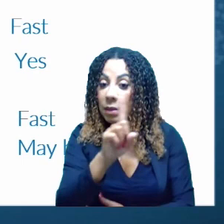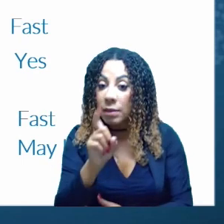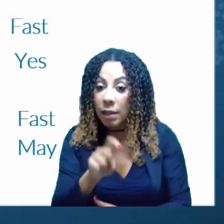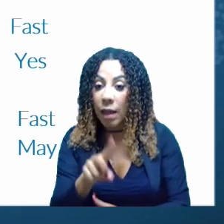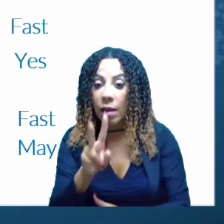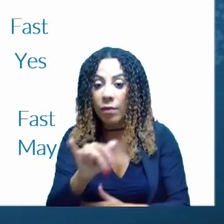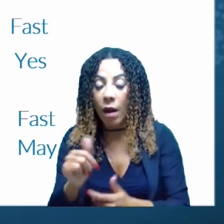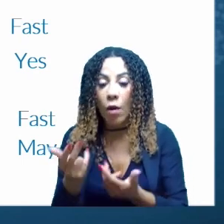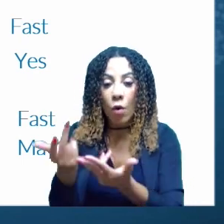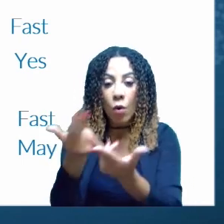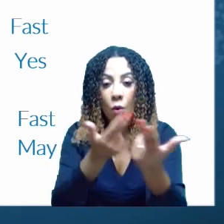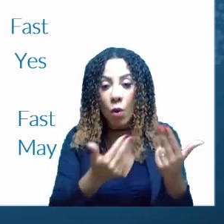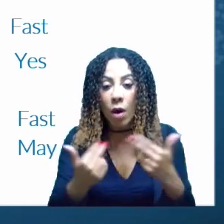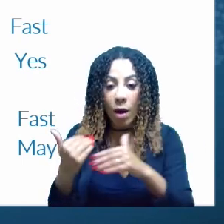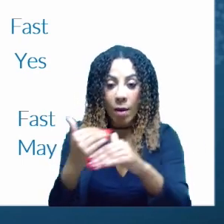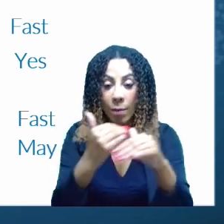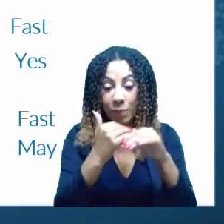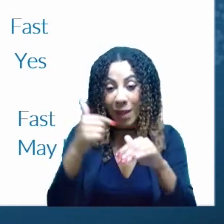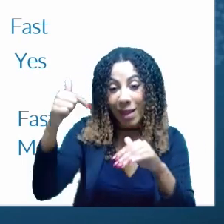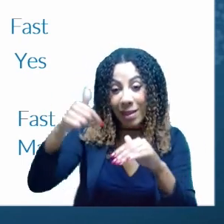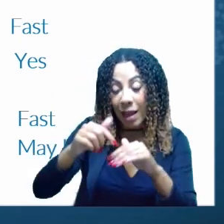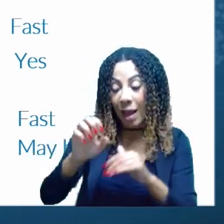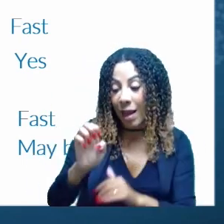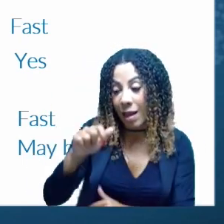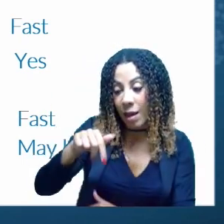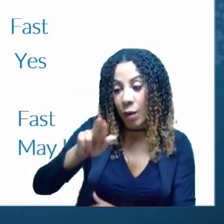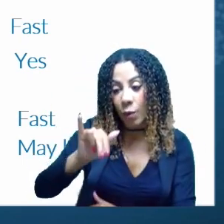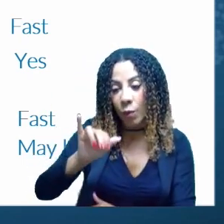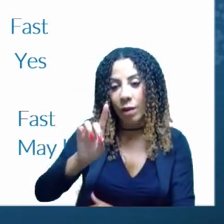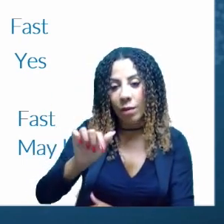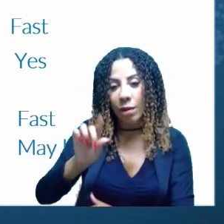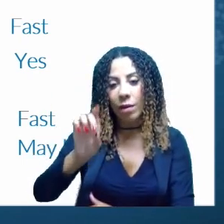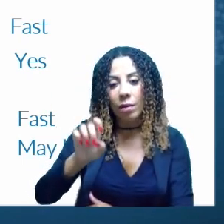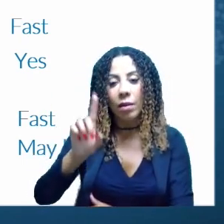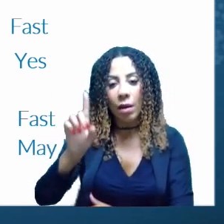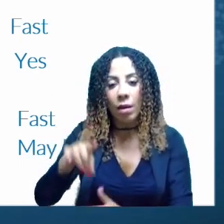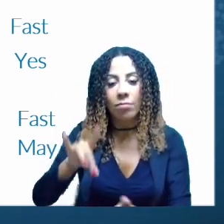equitativas? A questão da equidade realmente é muito sensível.